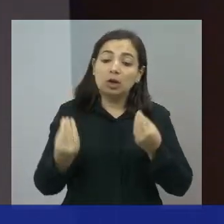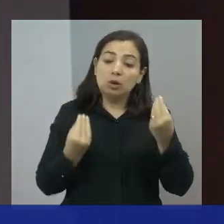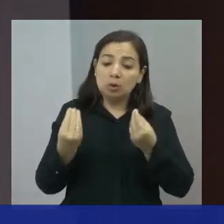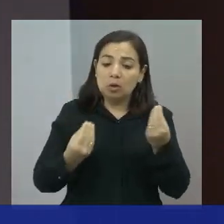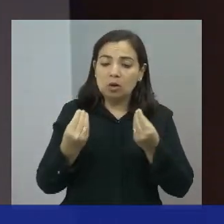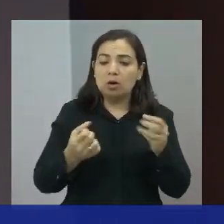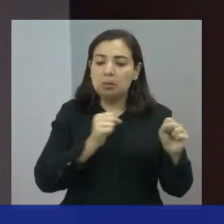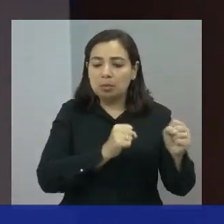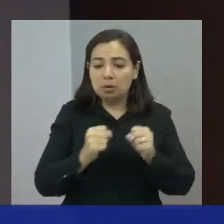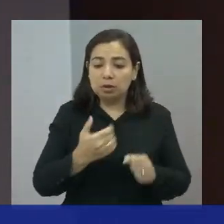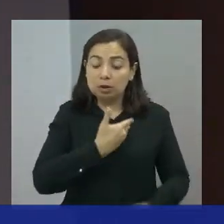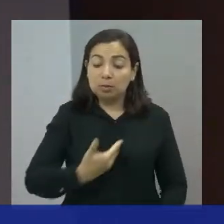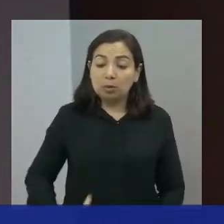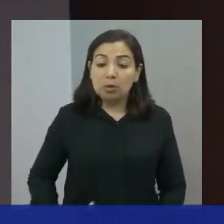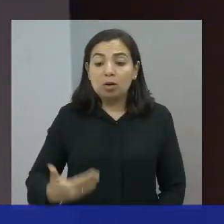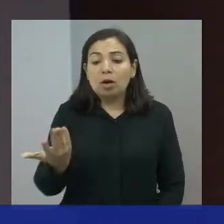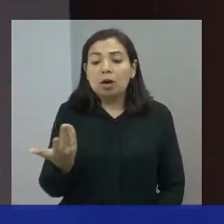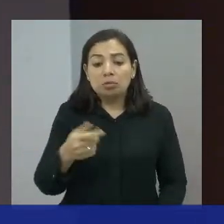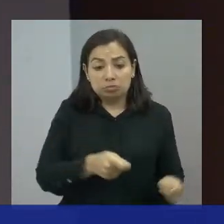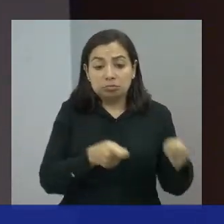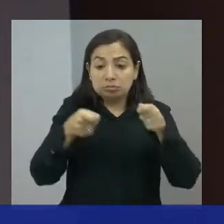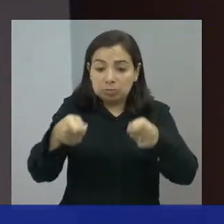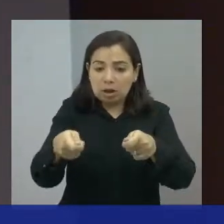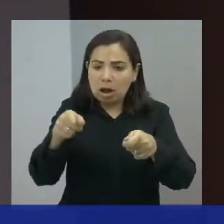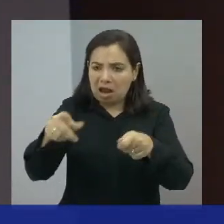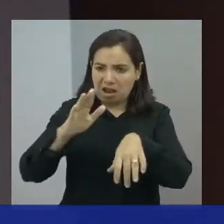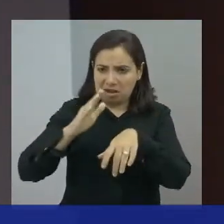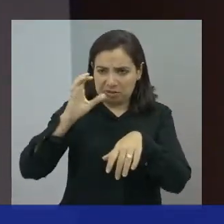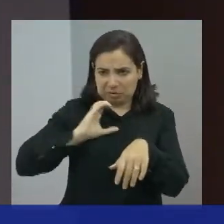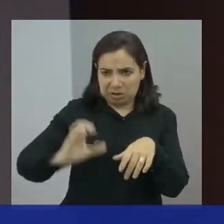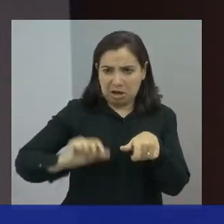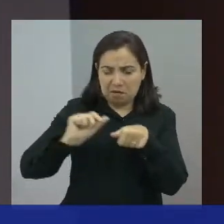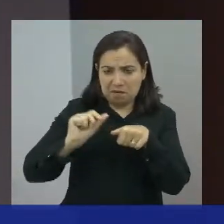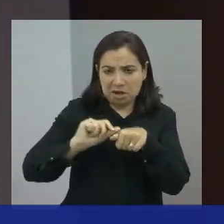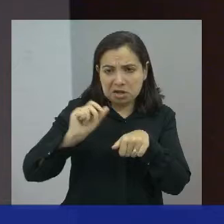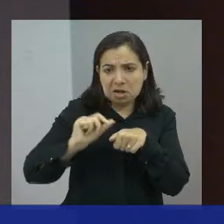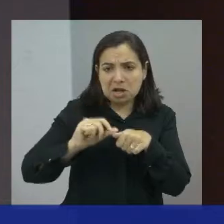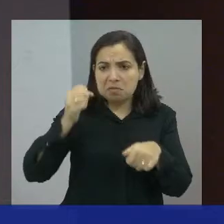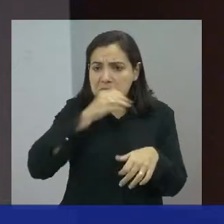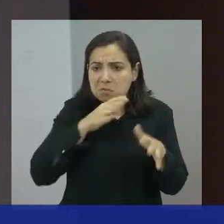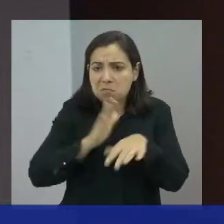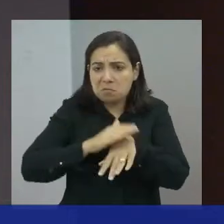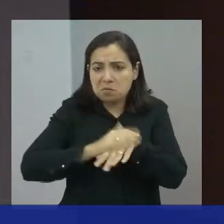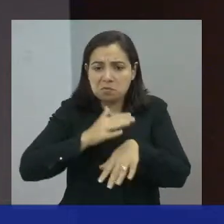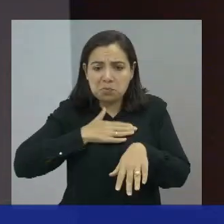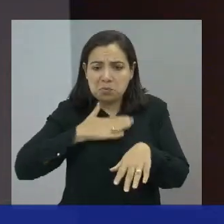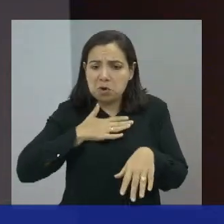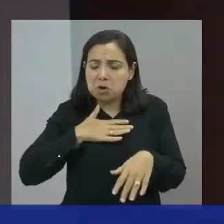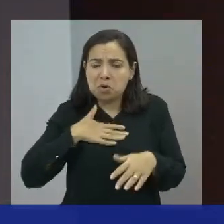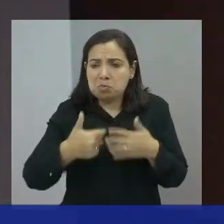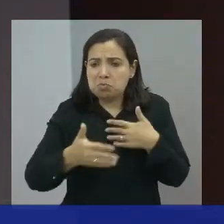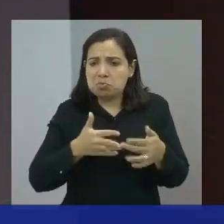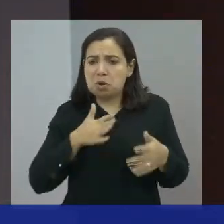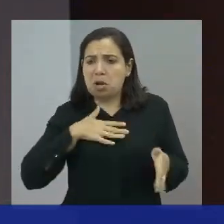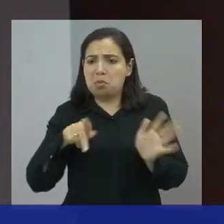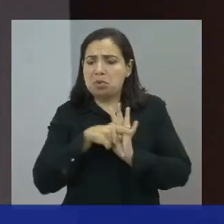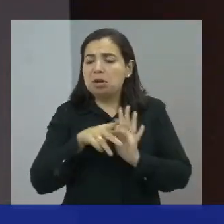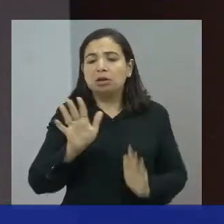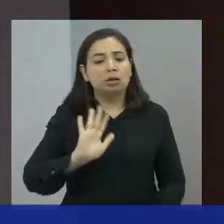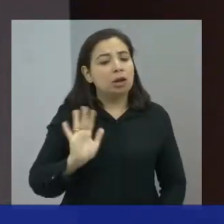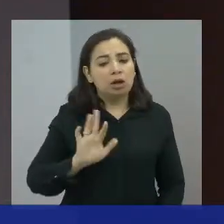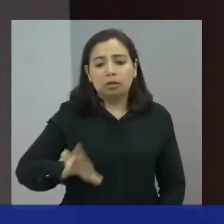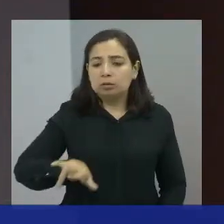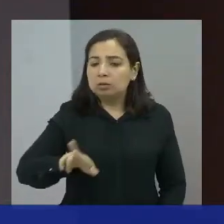autorização para o cidadão fazer o que quiser. Não é isso. É a oportunidade que o cidadão tem, que o empreendedor tem,